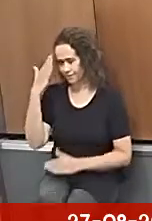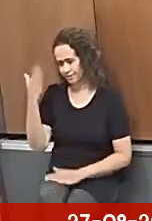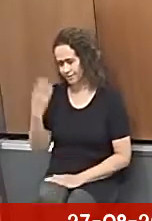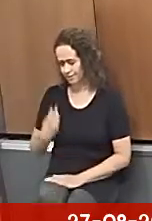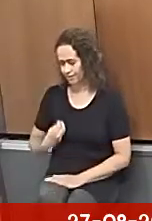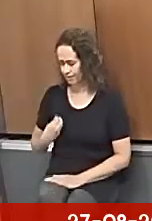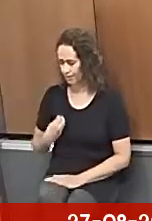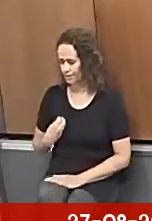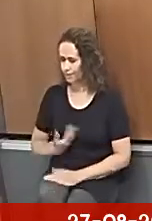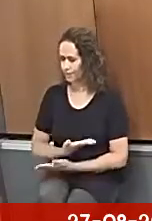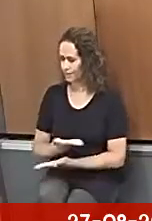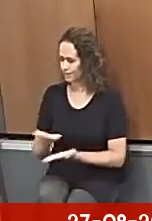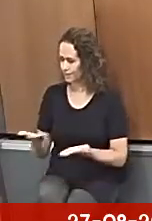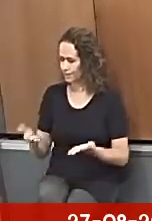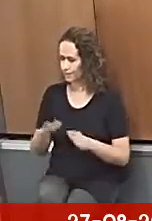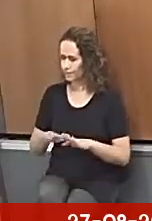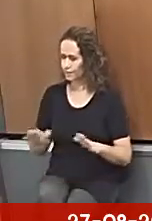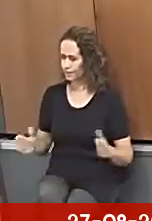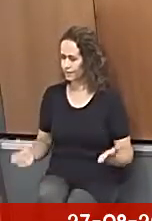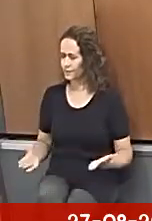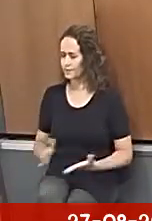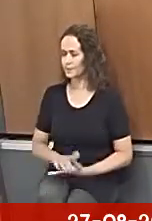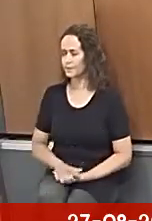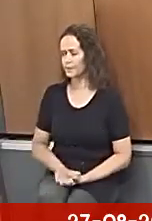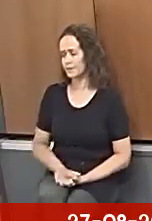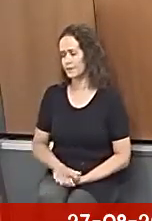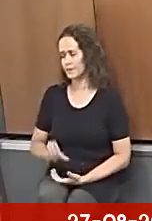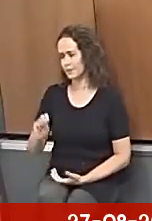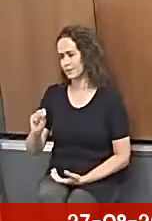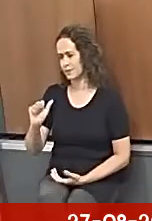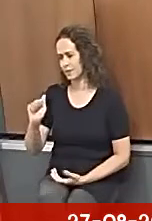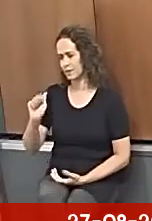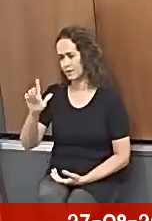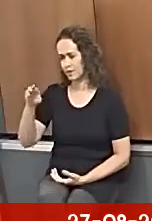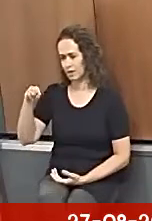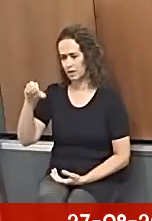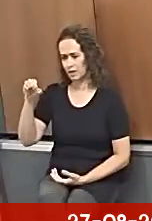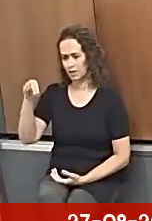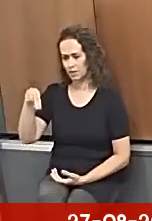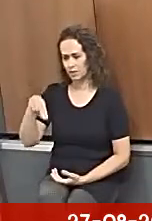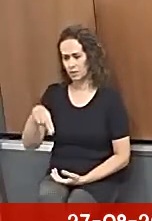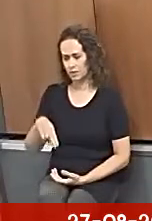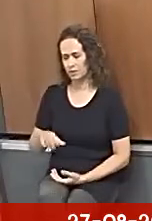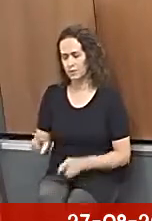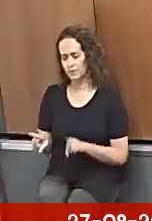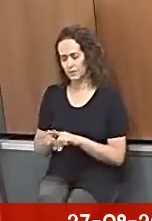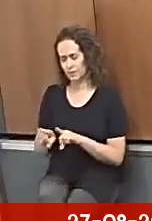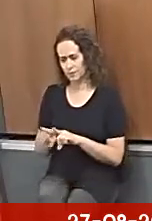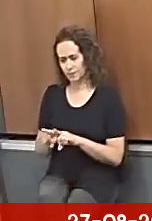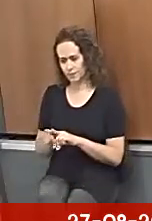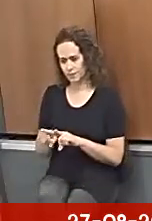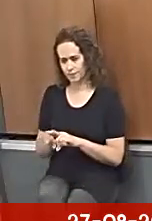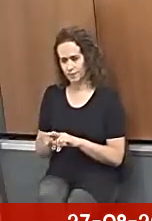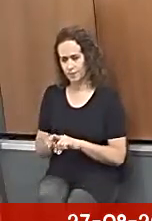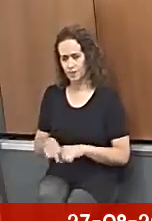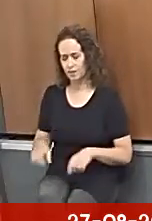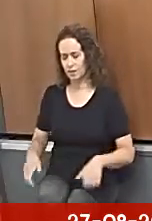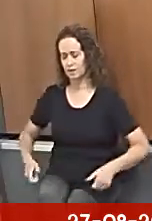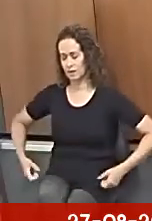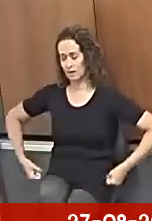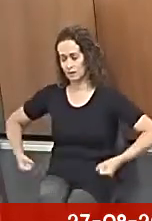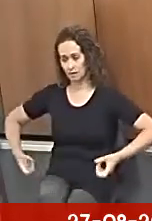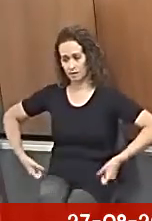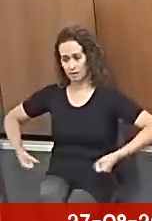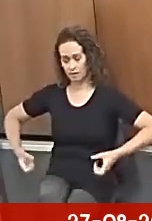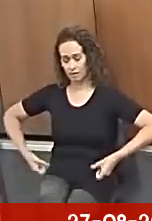participação a composição dessa audiência saibam denis da silva ac também saibam que é cadeirante um grande